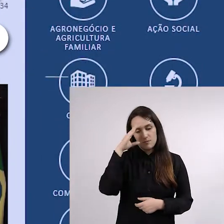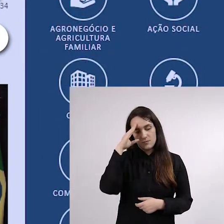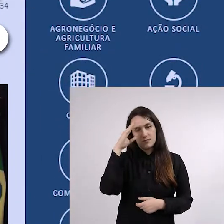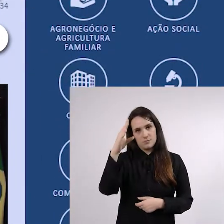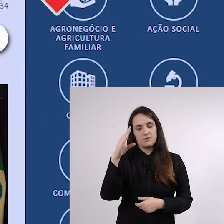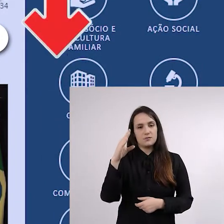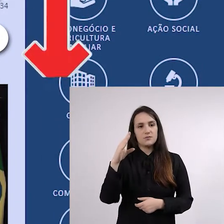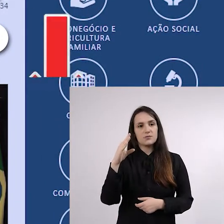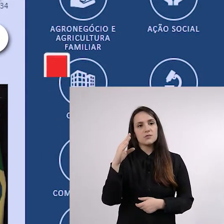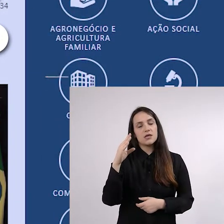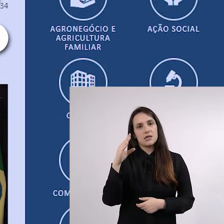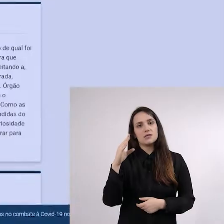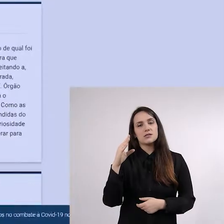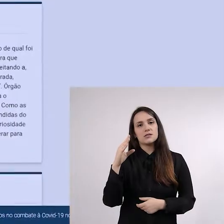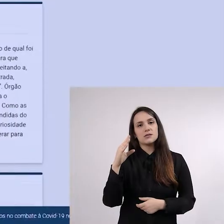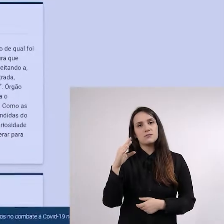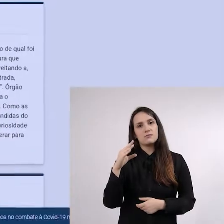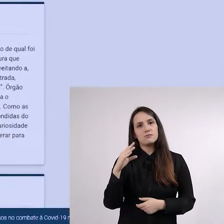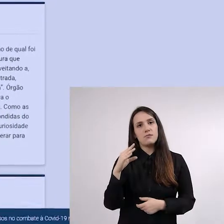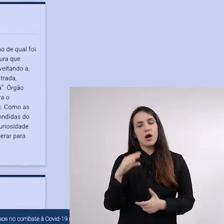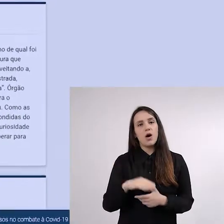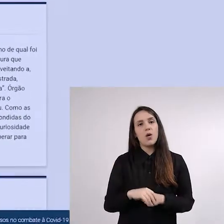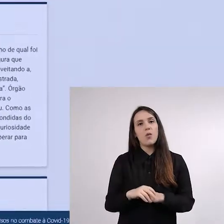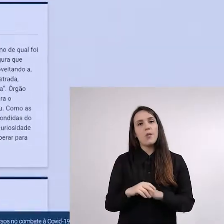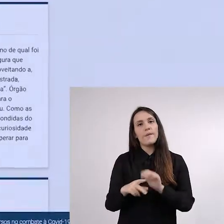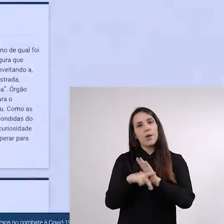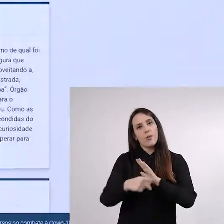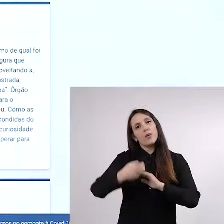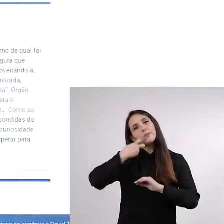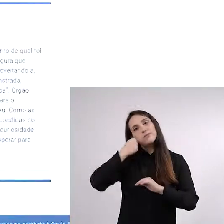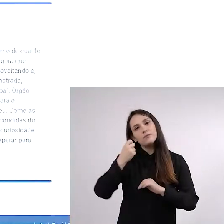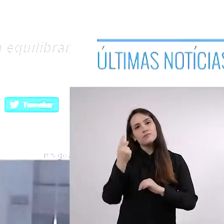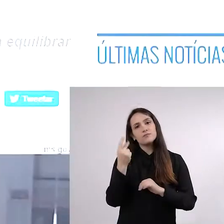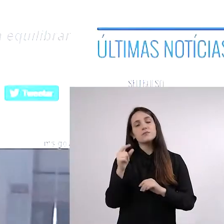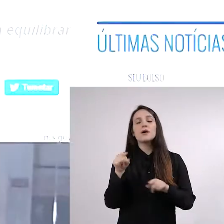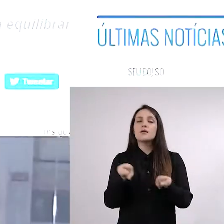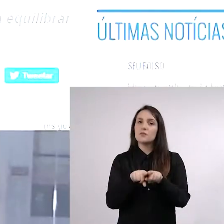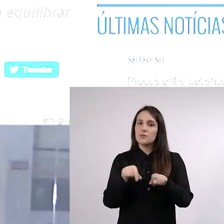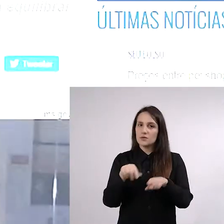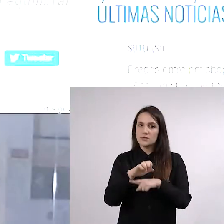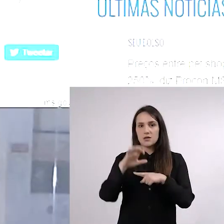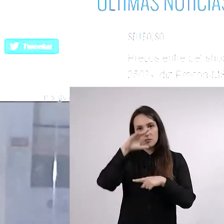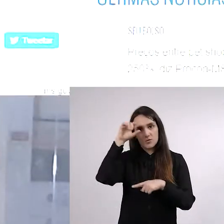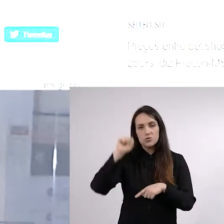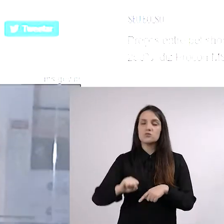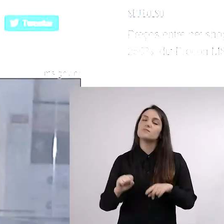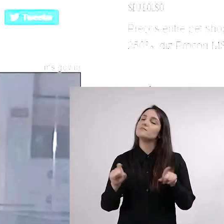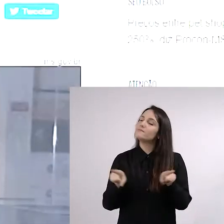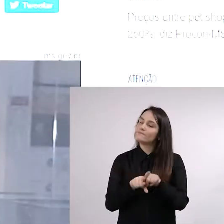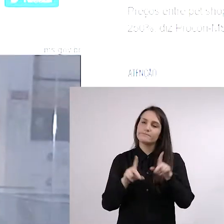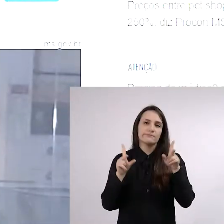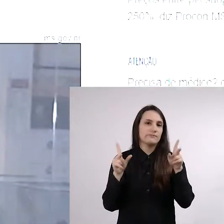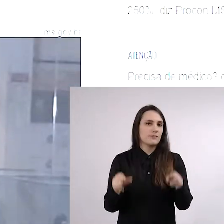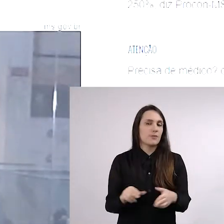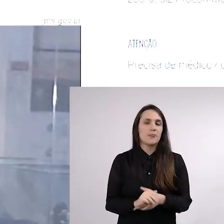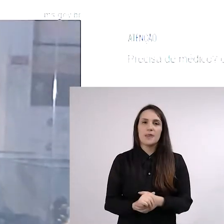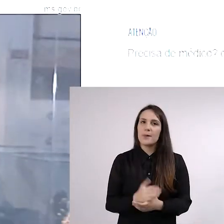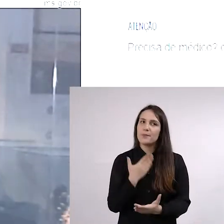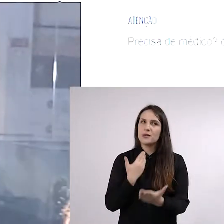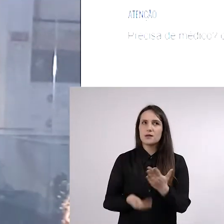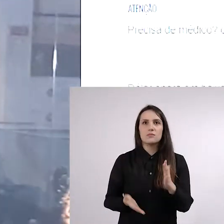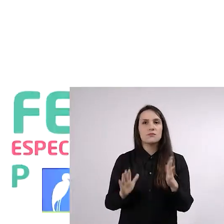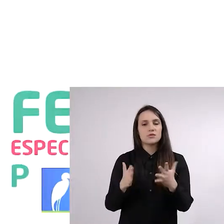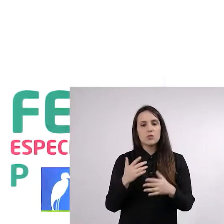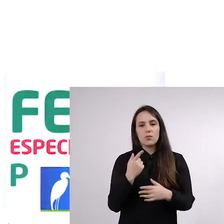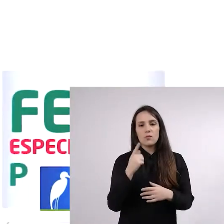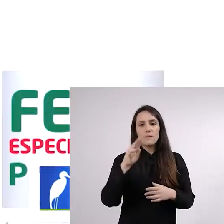de recursos estaduais. E aqui em nosso quintal não foi diferente. O governo de Mato Grosso do Sul projeta uma perda de arrecadação